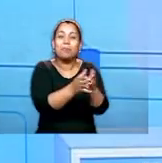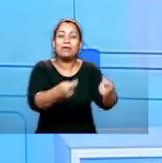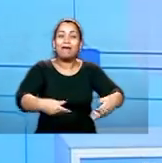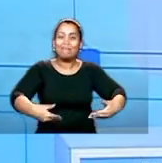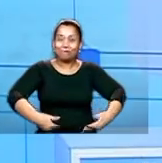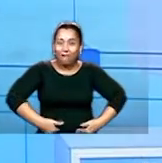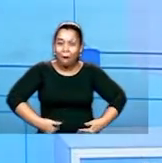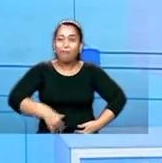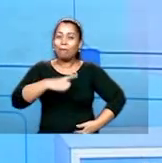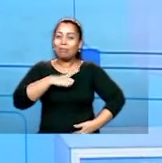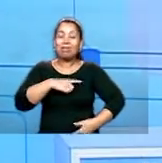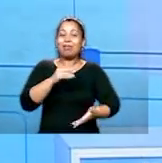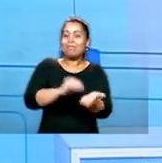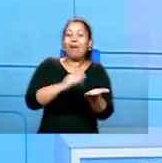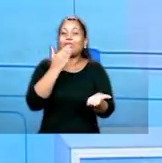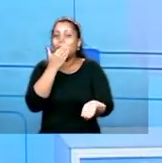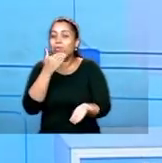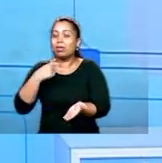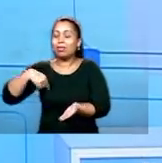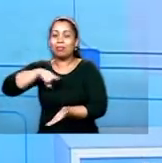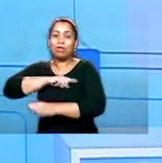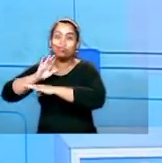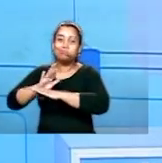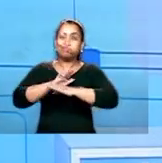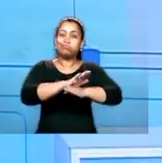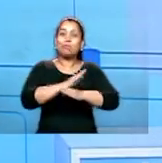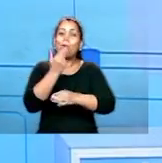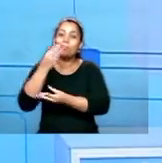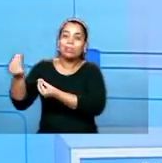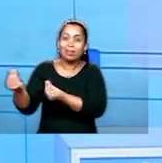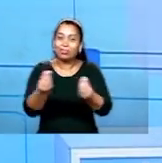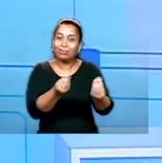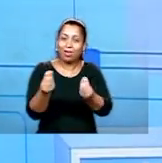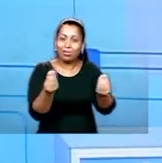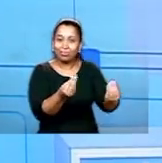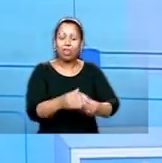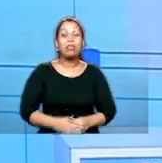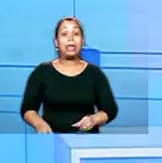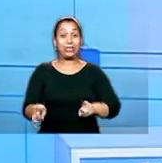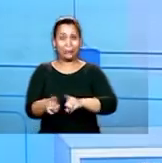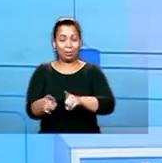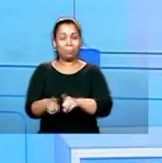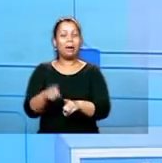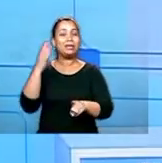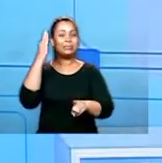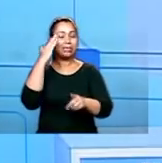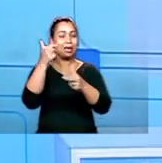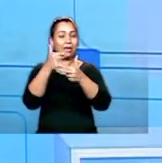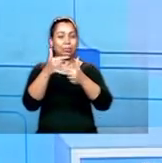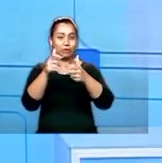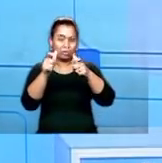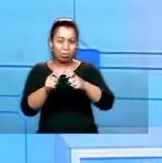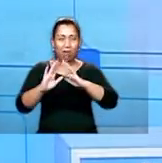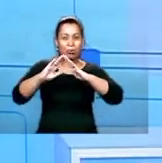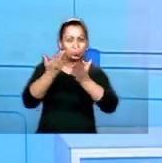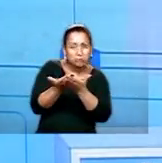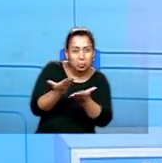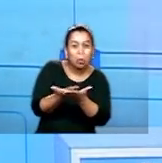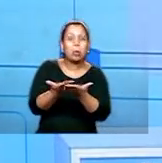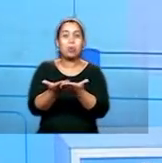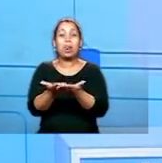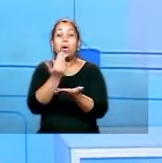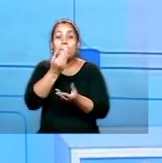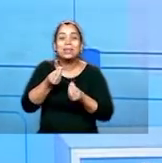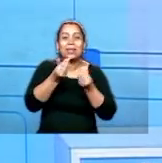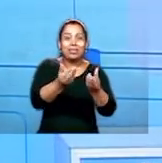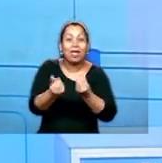da alimentação das famílias, melhorar o atendimento dentro das instituições que servem refeição. E o nosso objetivo é